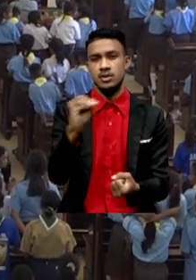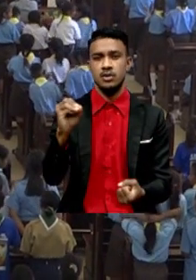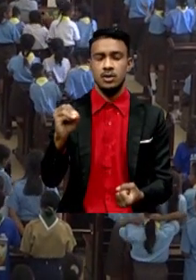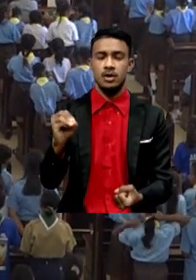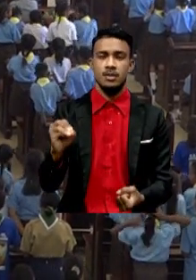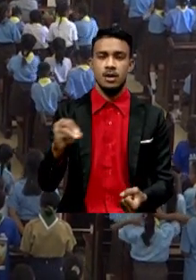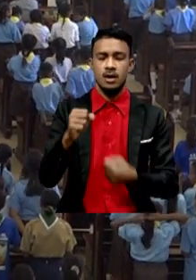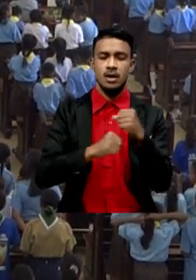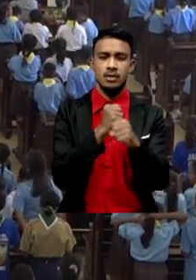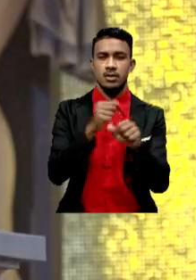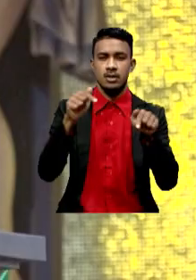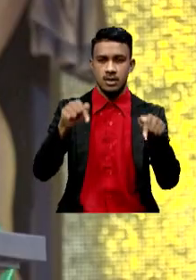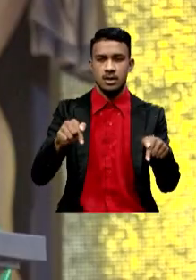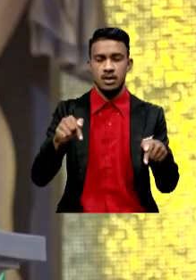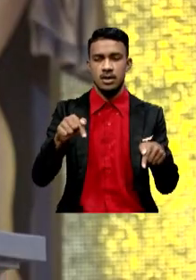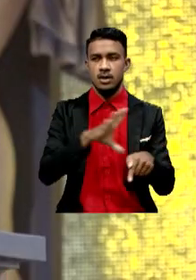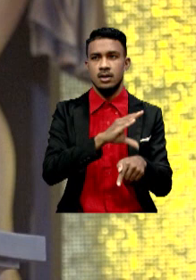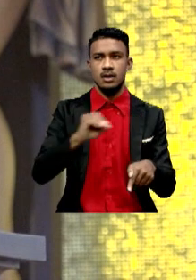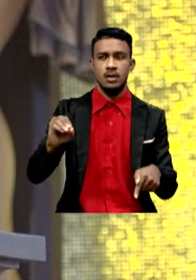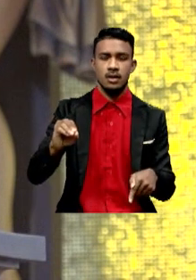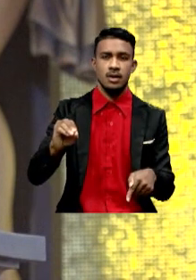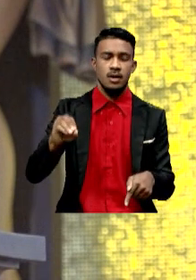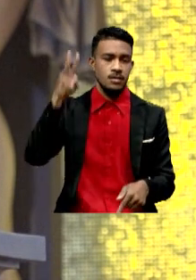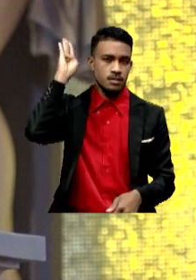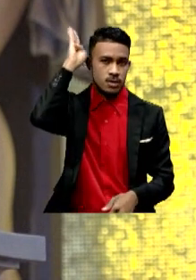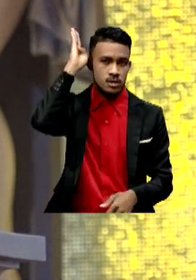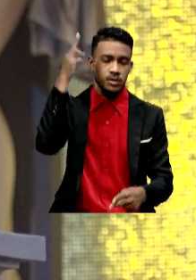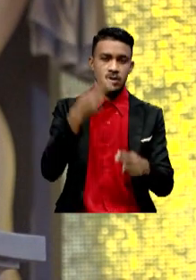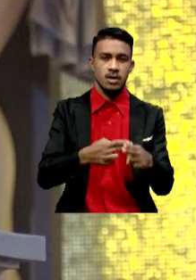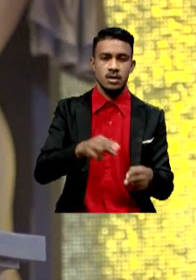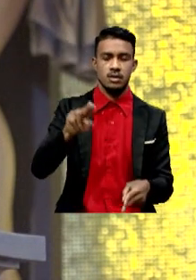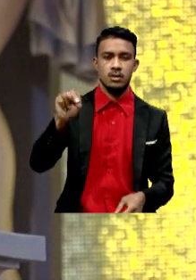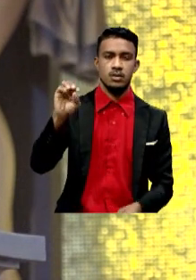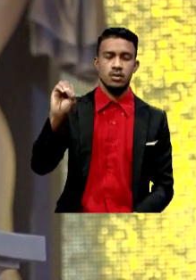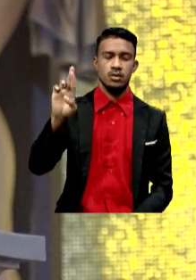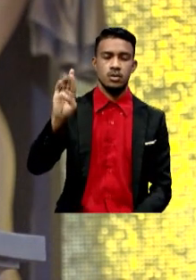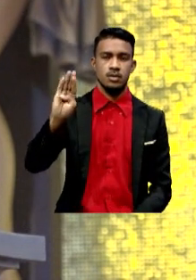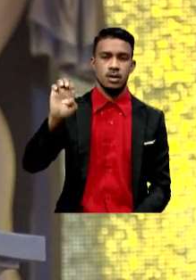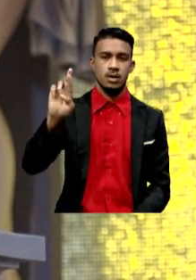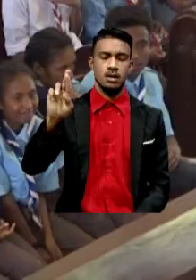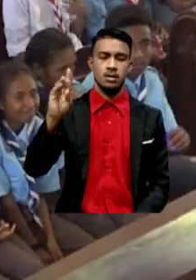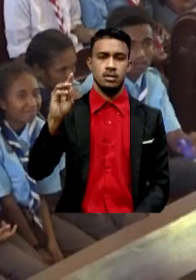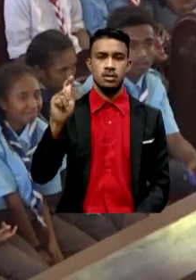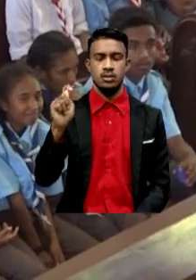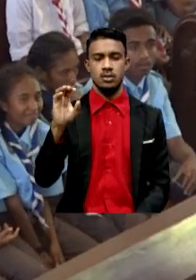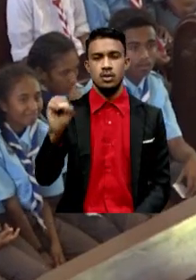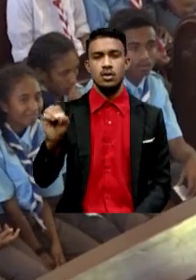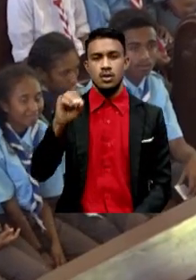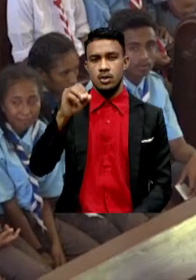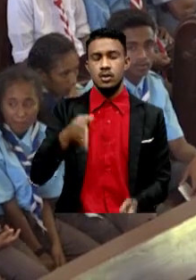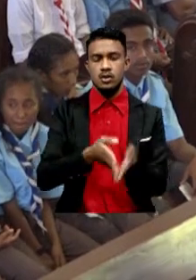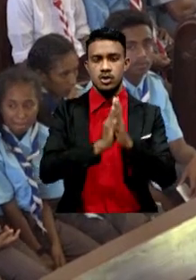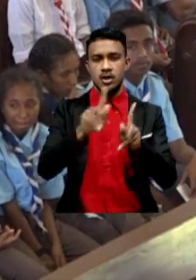nem. Amo Bispo Dom Norberto Amaral congratula escuteiro roto e a território nacional no russo atualmente enfiar no banate